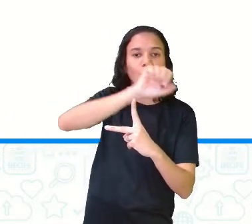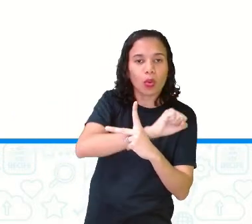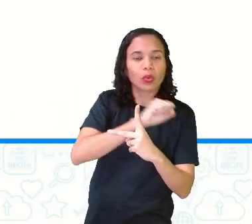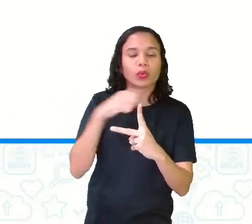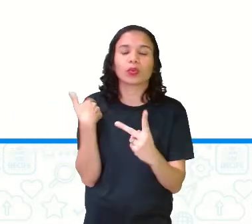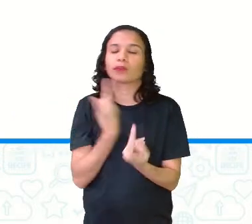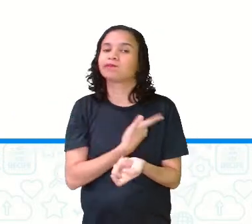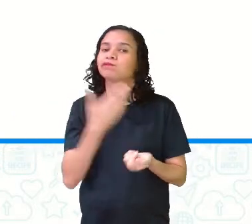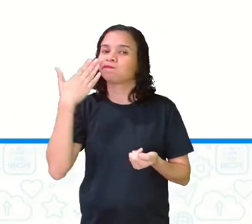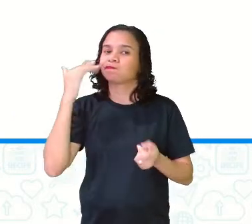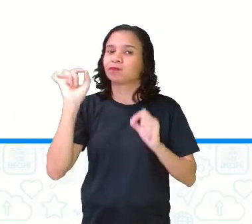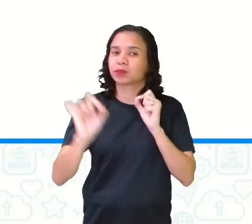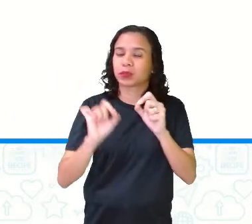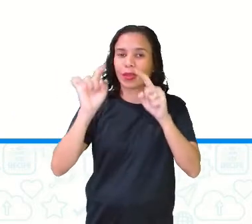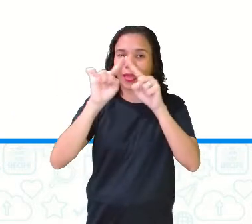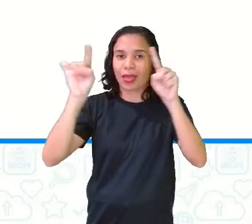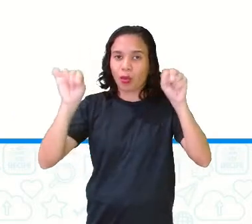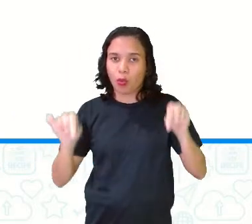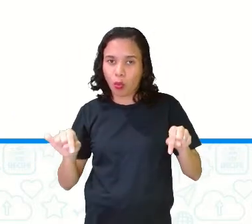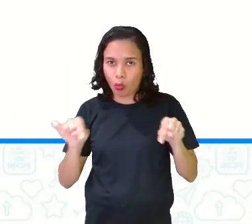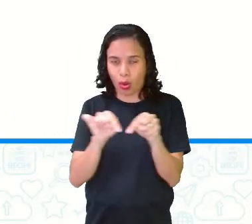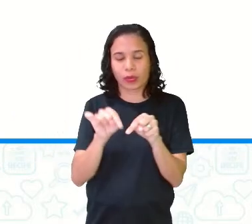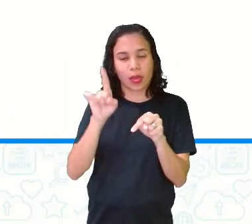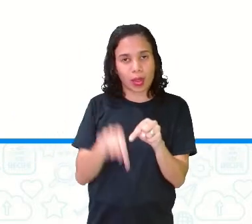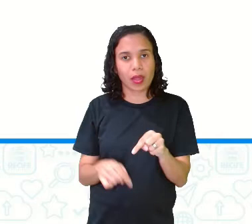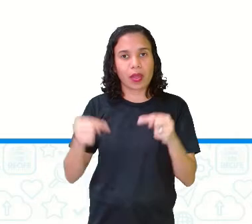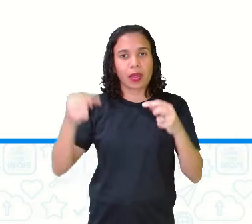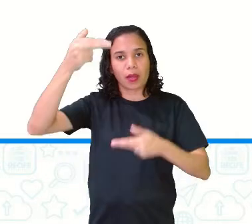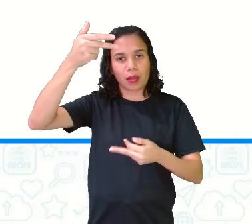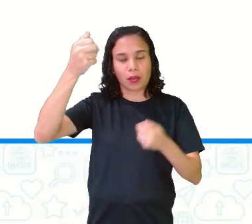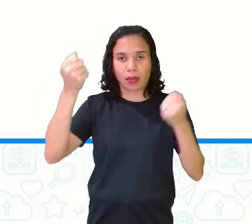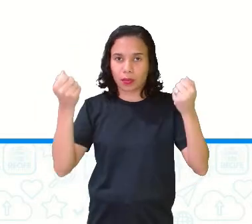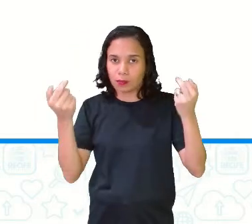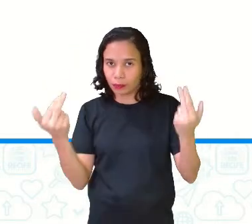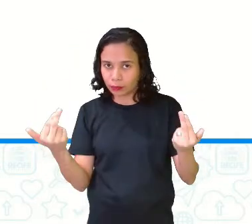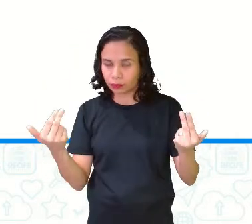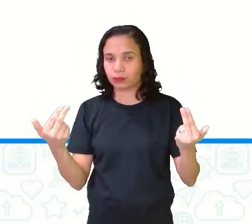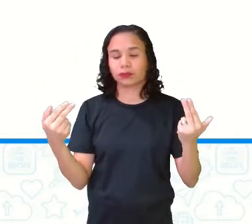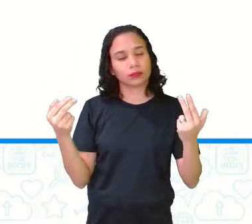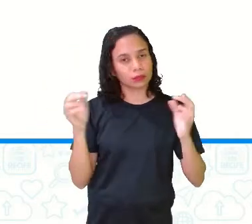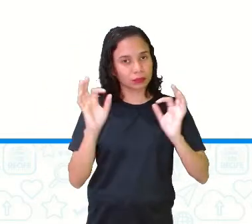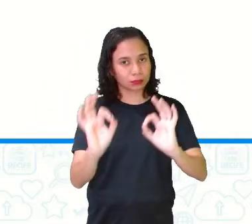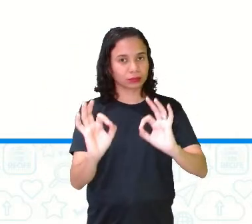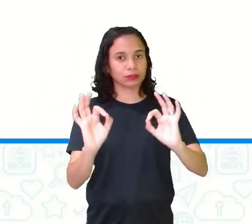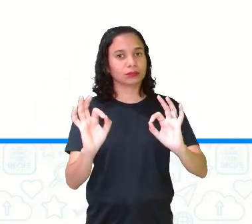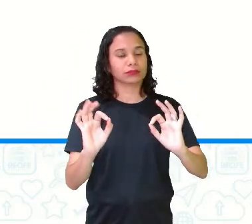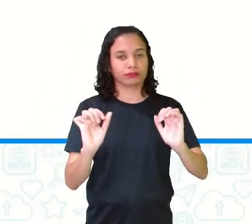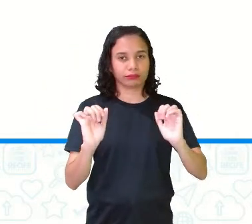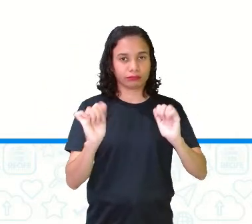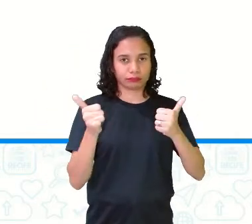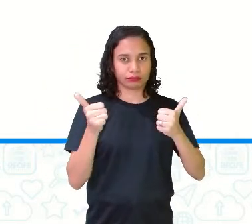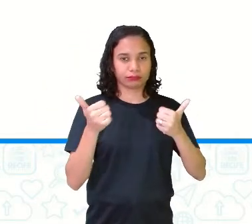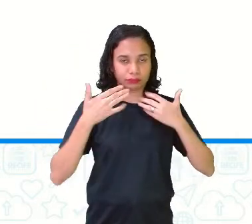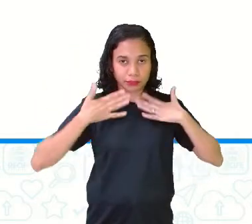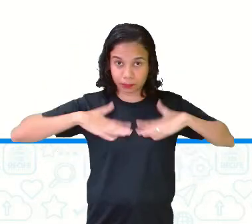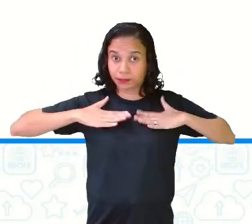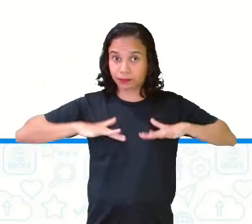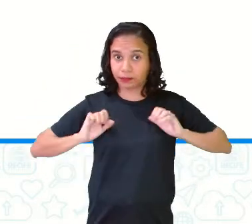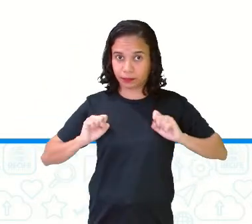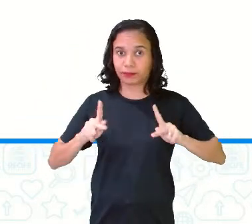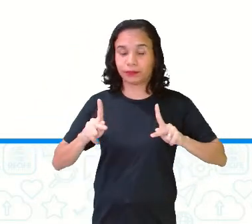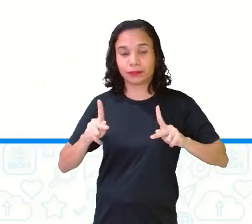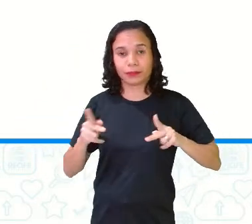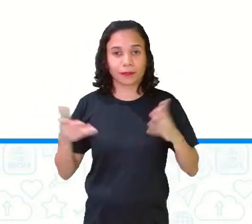sabe que quadrado é com as 4 medidas iguais. Tranquilo até